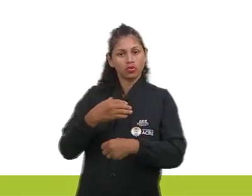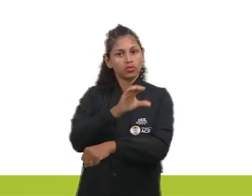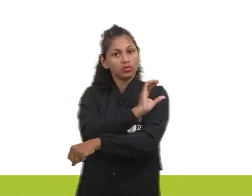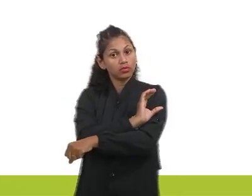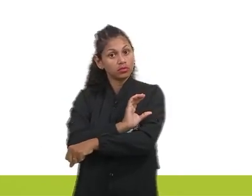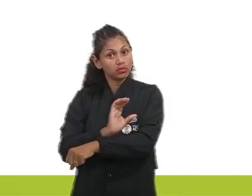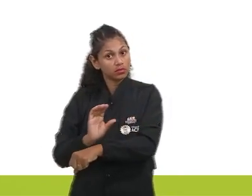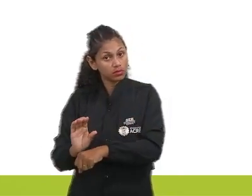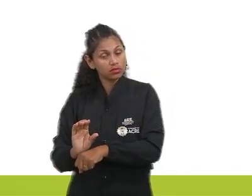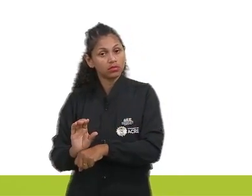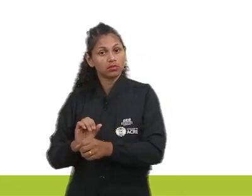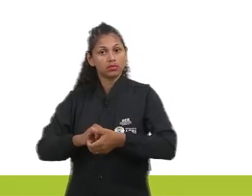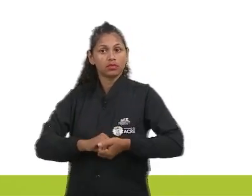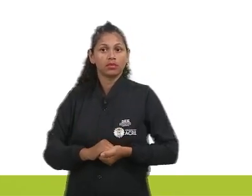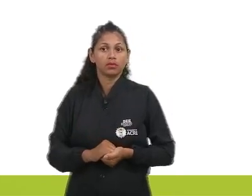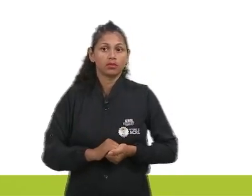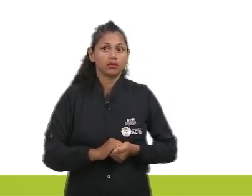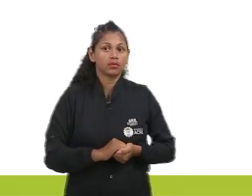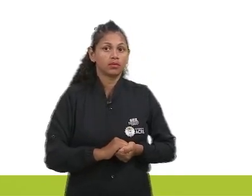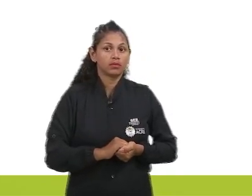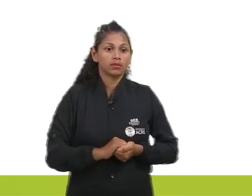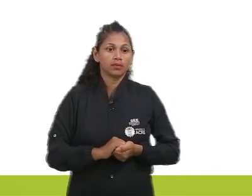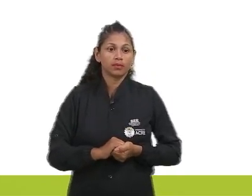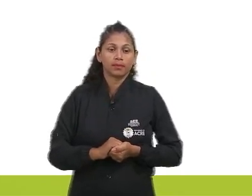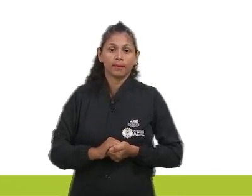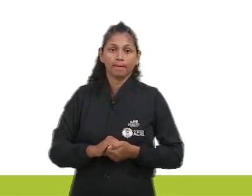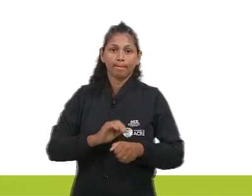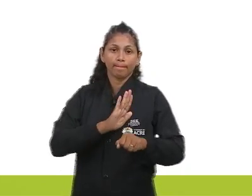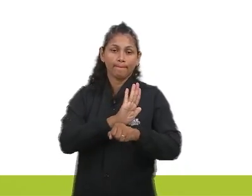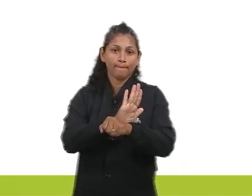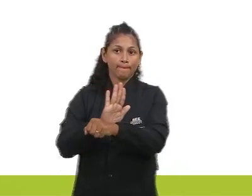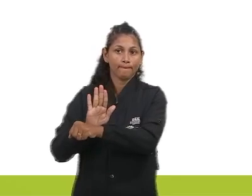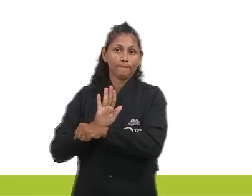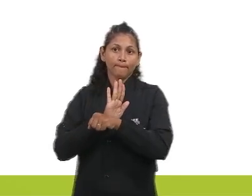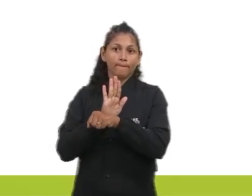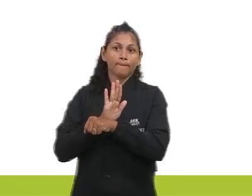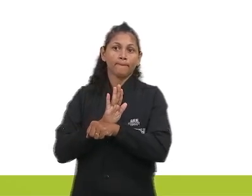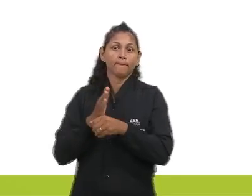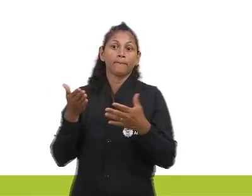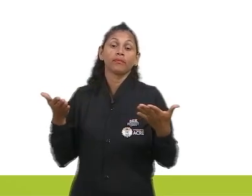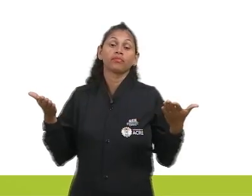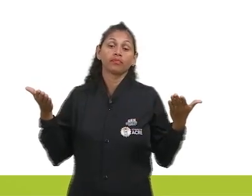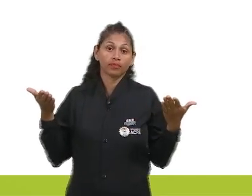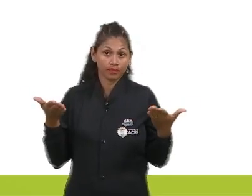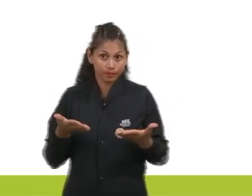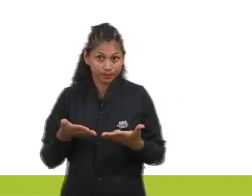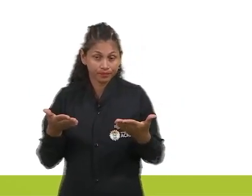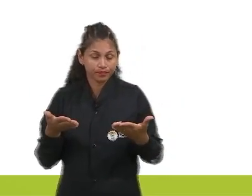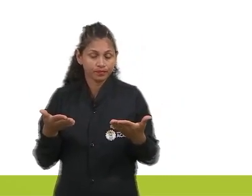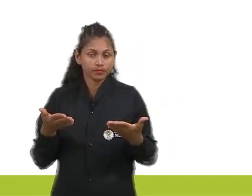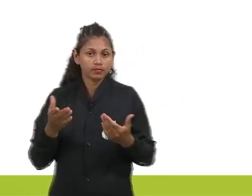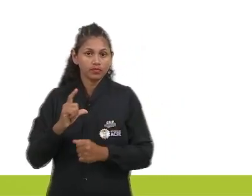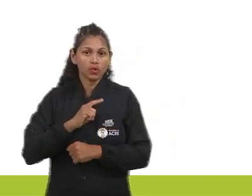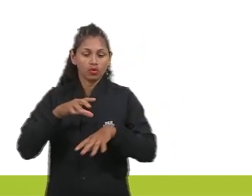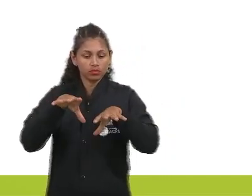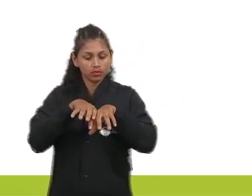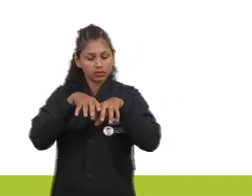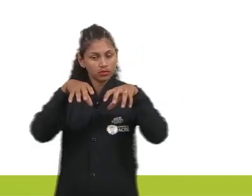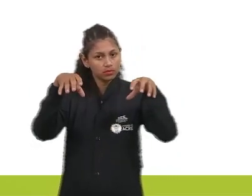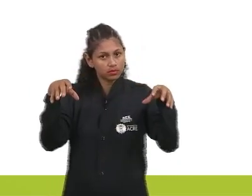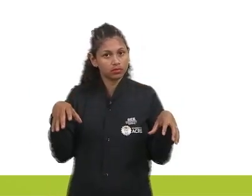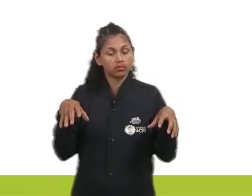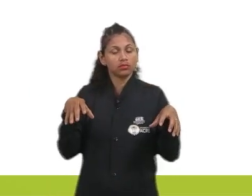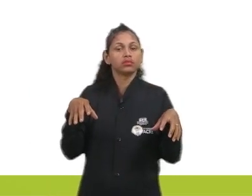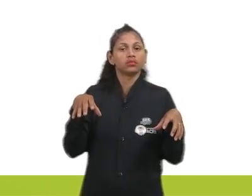racionalismo, que o racionalismo nos ajuda na atualidade. Agora, nós temos aqui, só